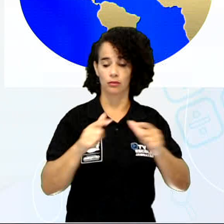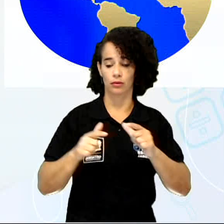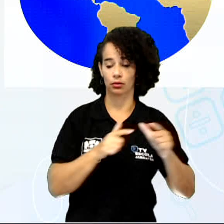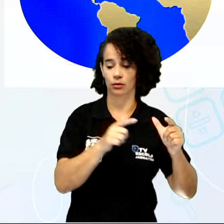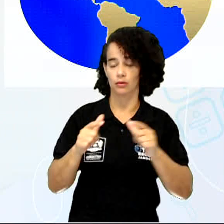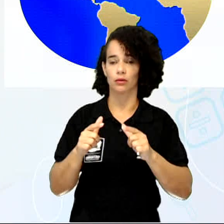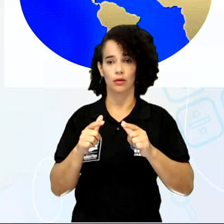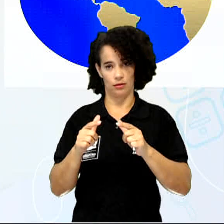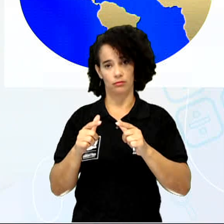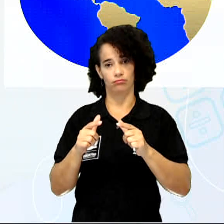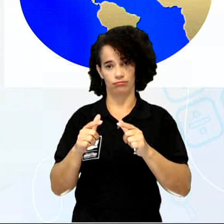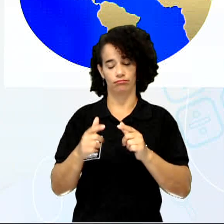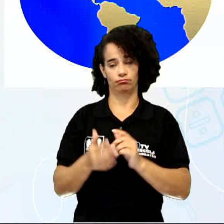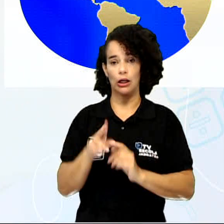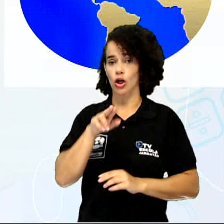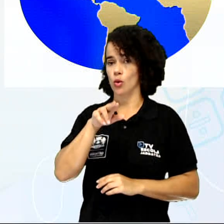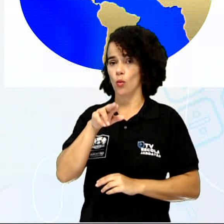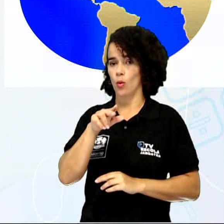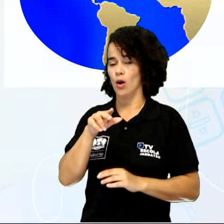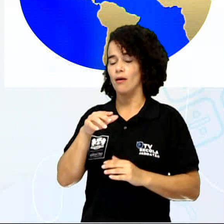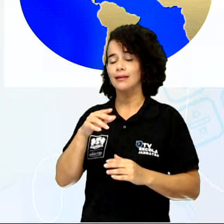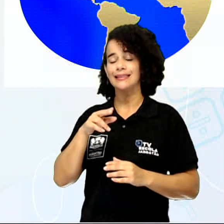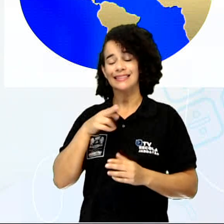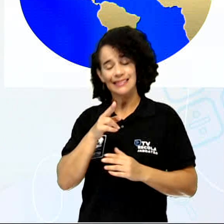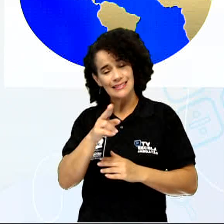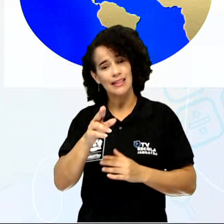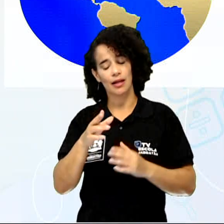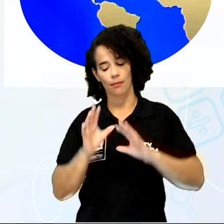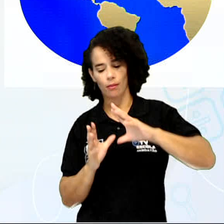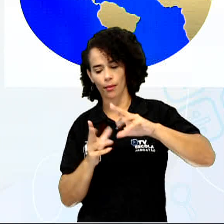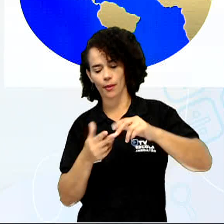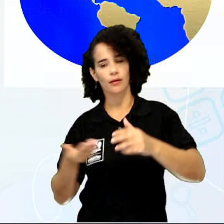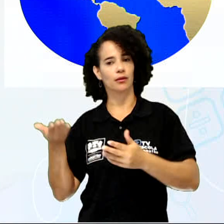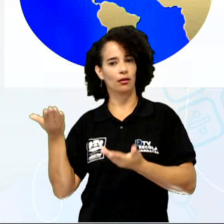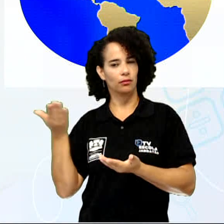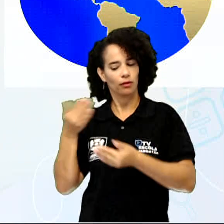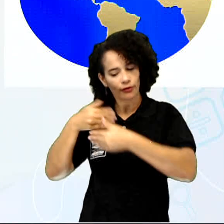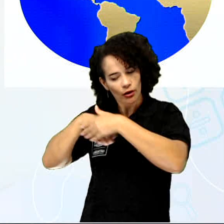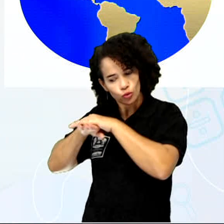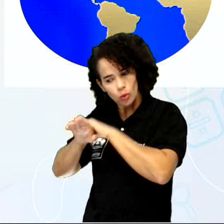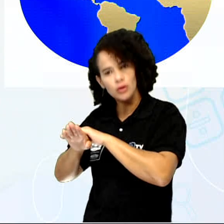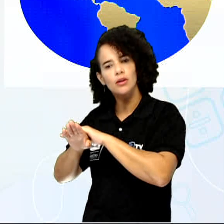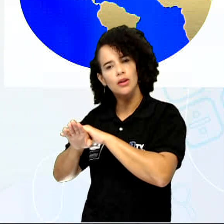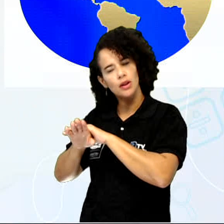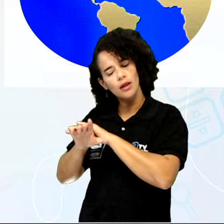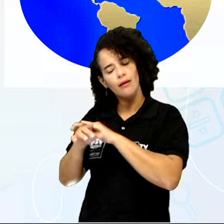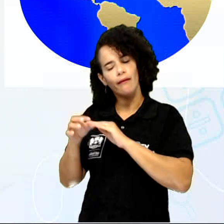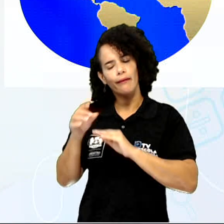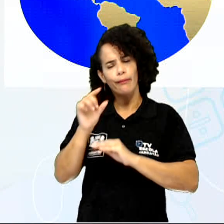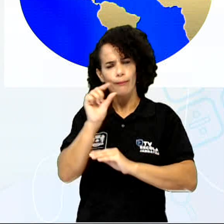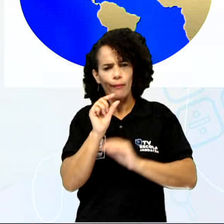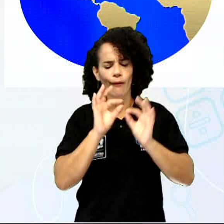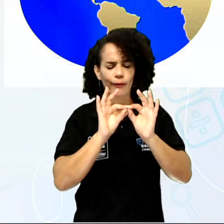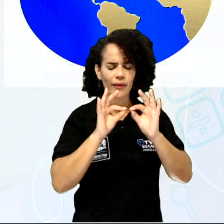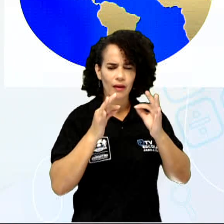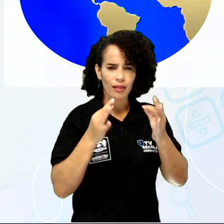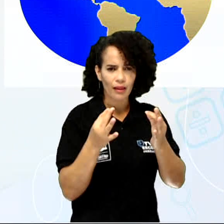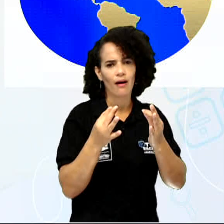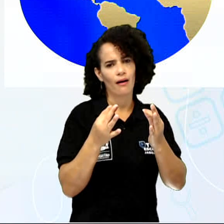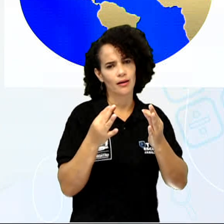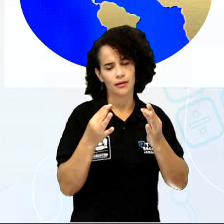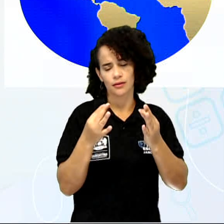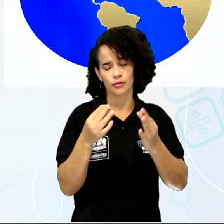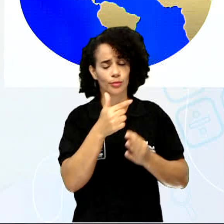simultaneamente. Uma face da Terra fica sempre oculta. Oferece poucos detalhes sobre a superfície terrestre, pois